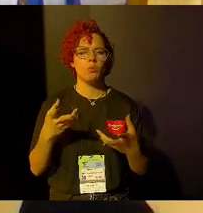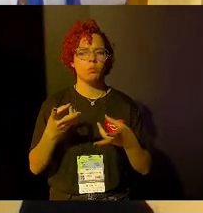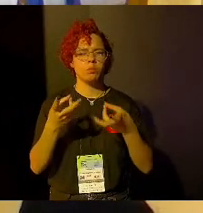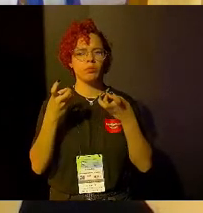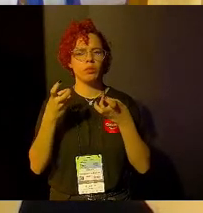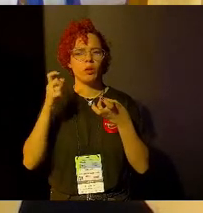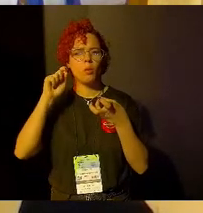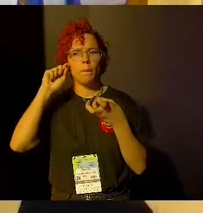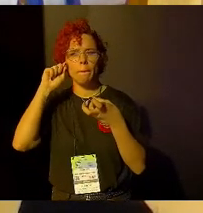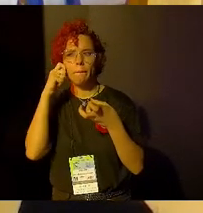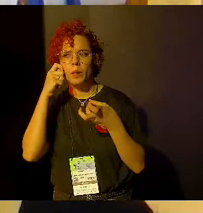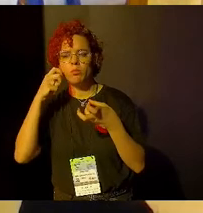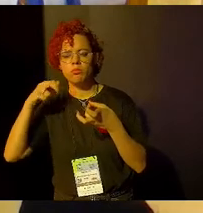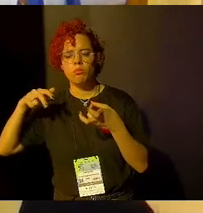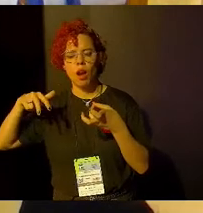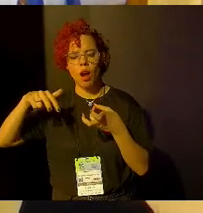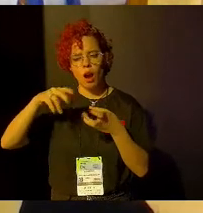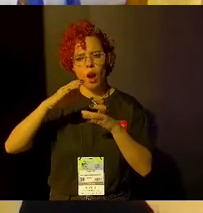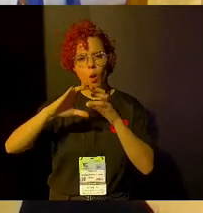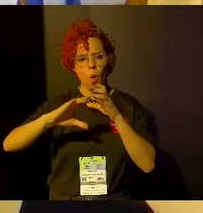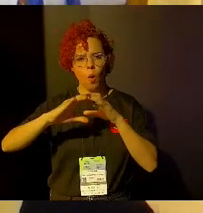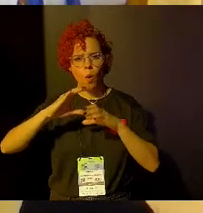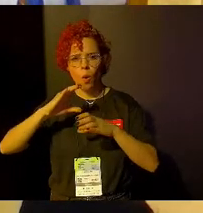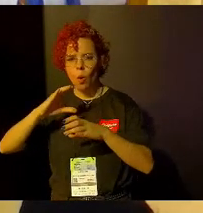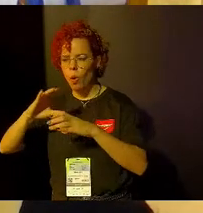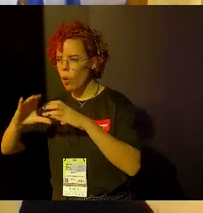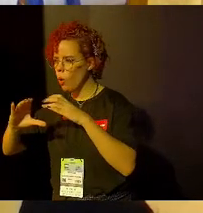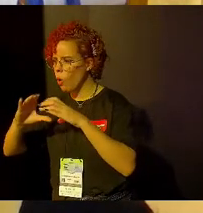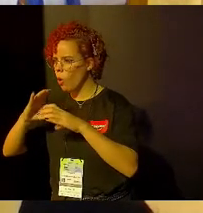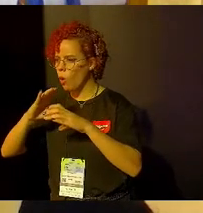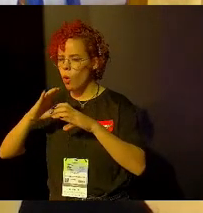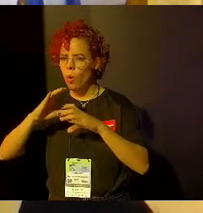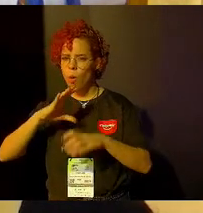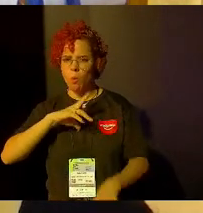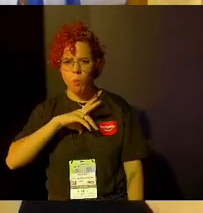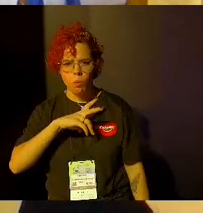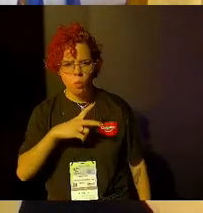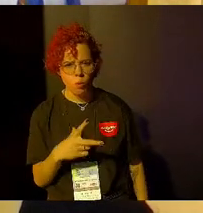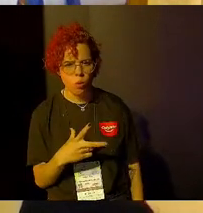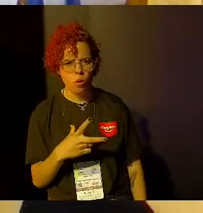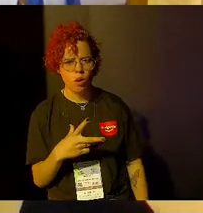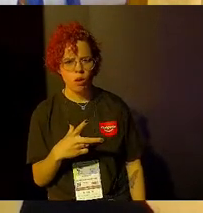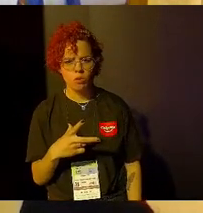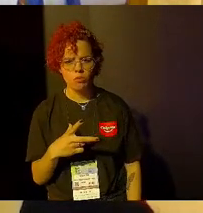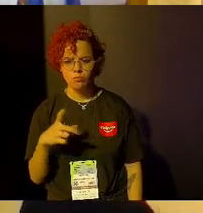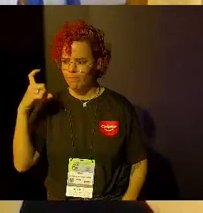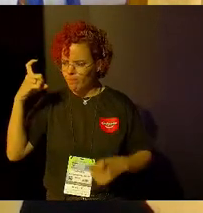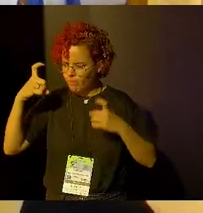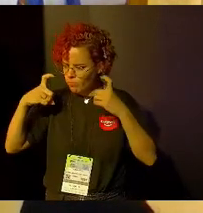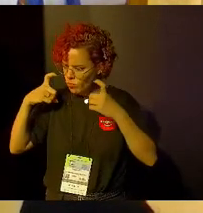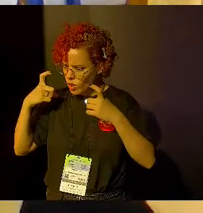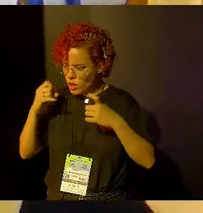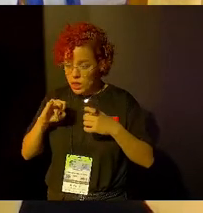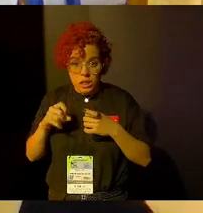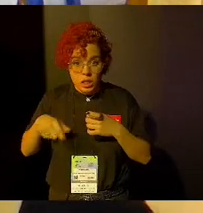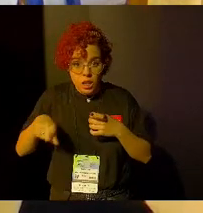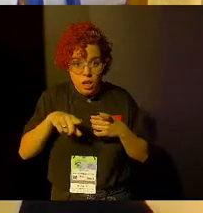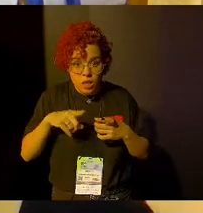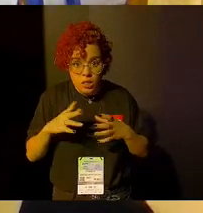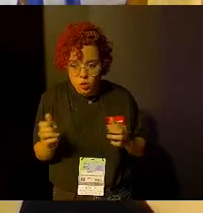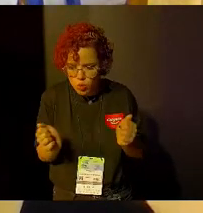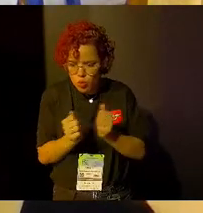andam e se comunicam os portugueses ficam preocupados porque falam esse povo se juntar que que vai ser da gente